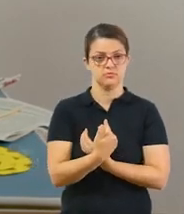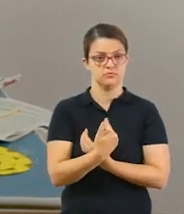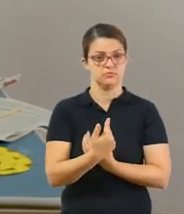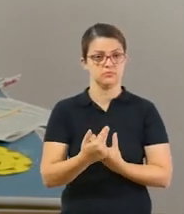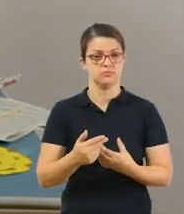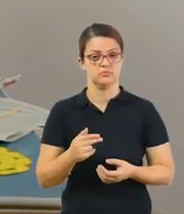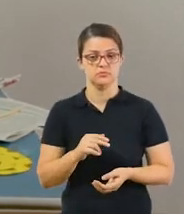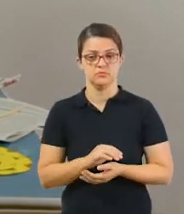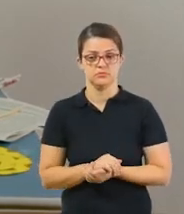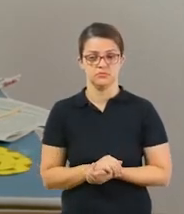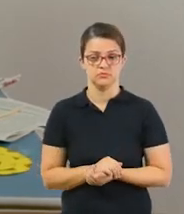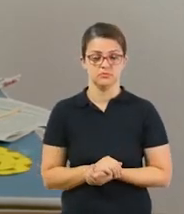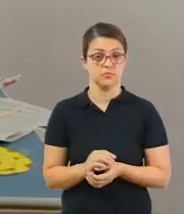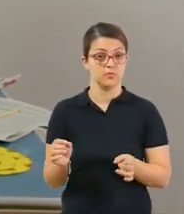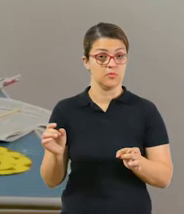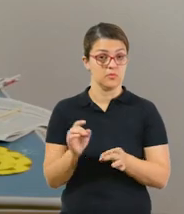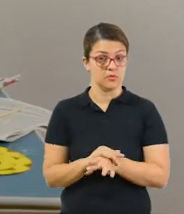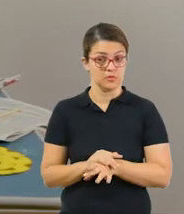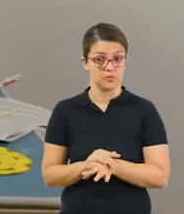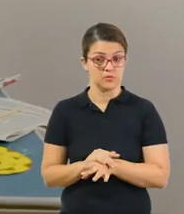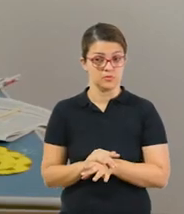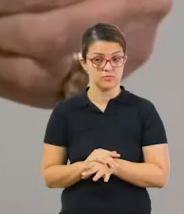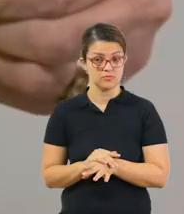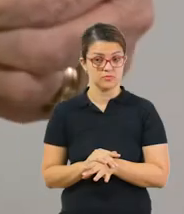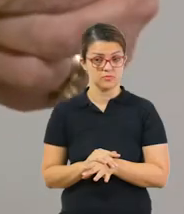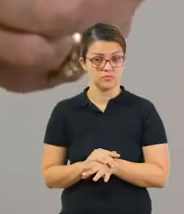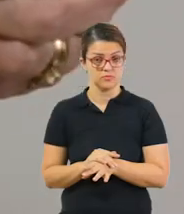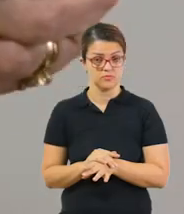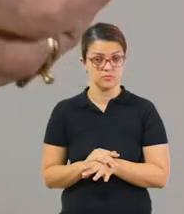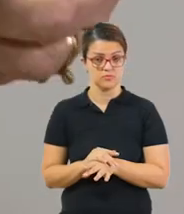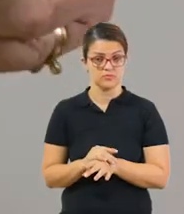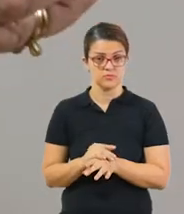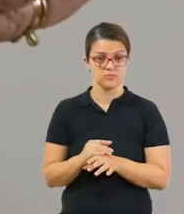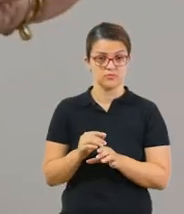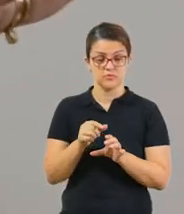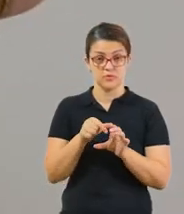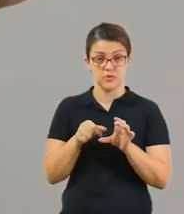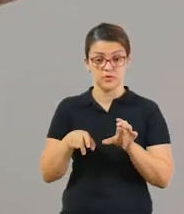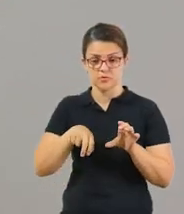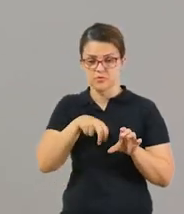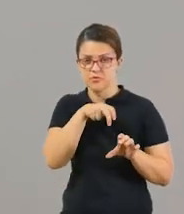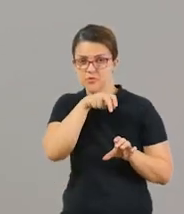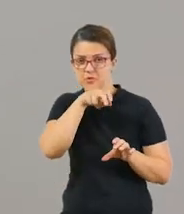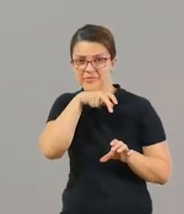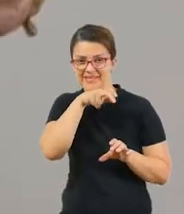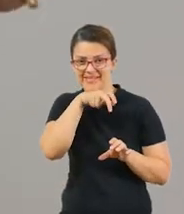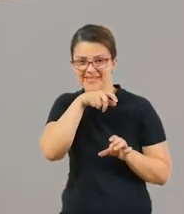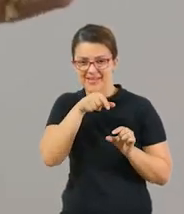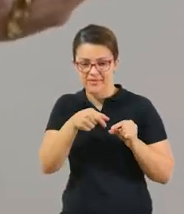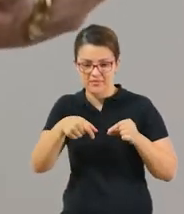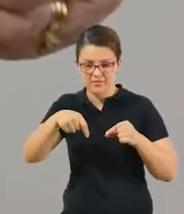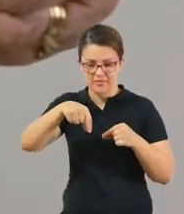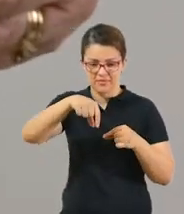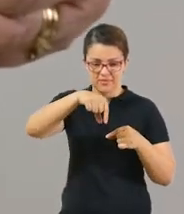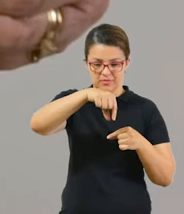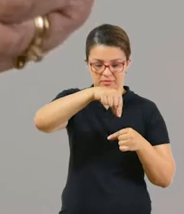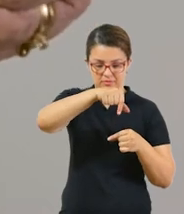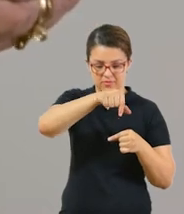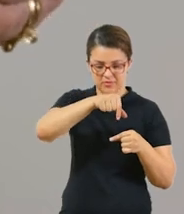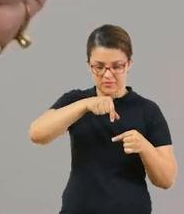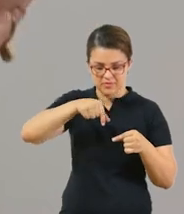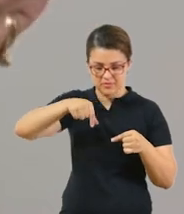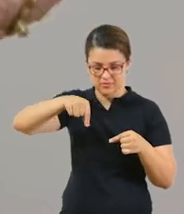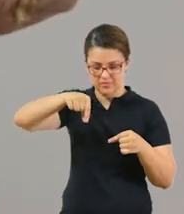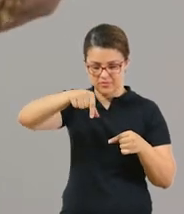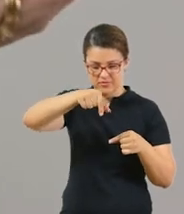e aí depois fica pronta se a nossa cobrinha que pode se transformar no mobile tá pode ser